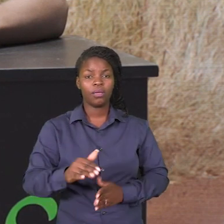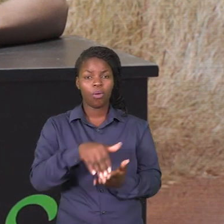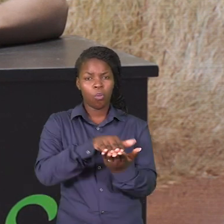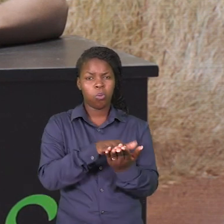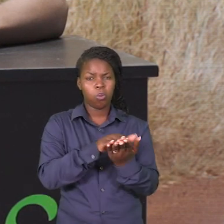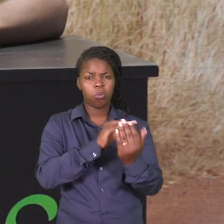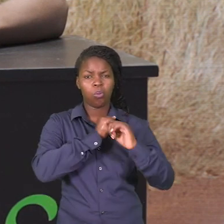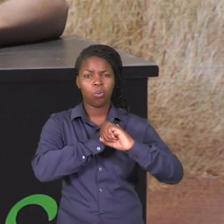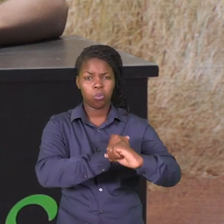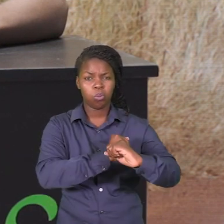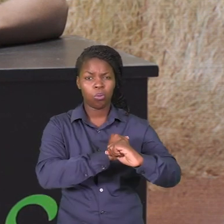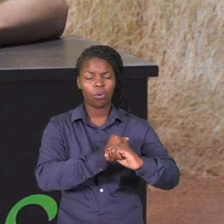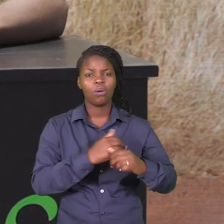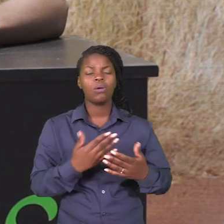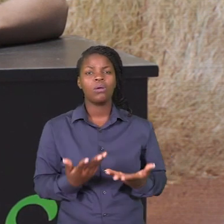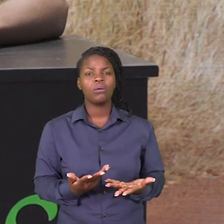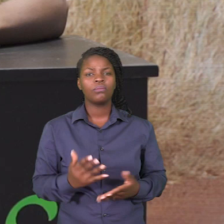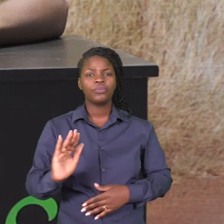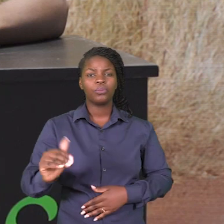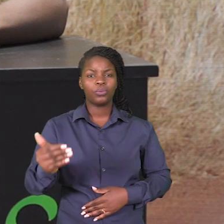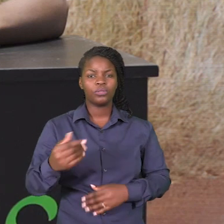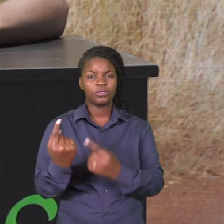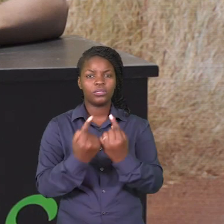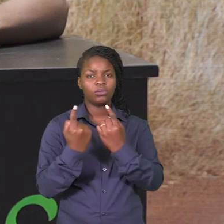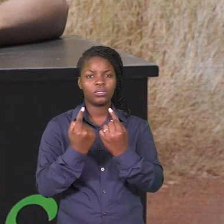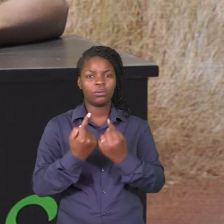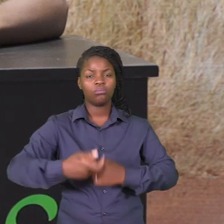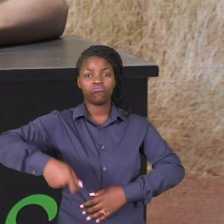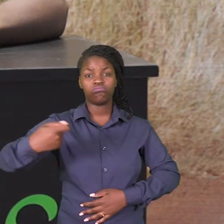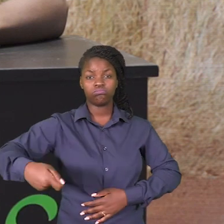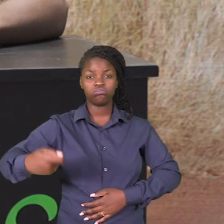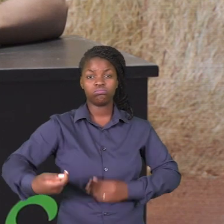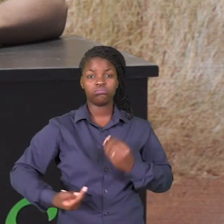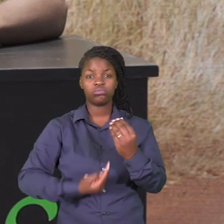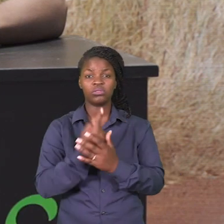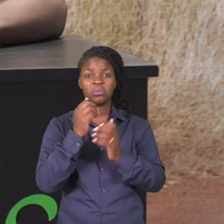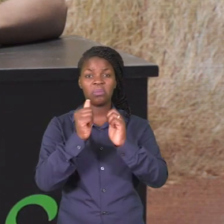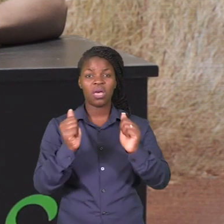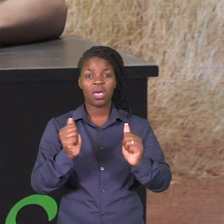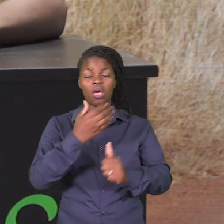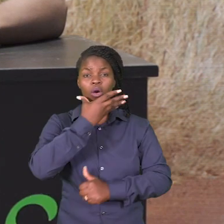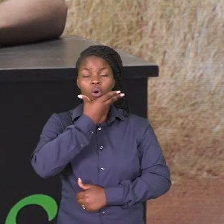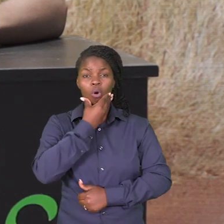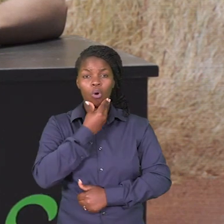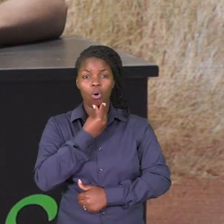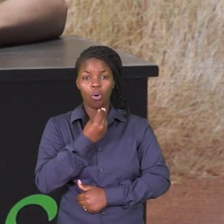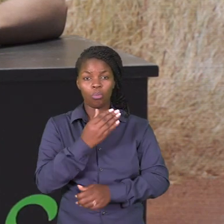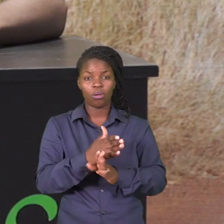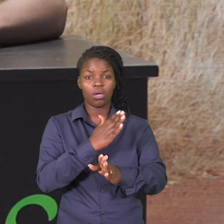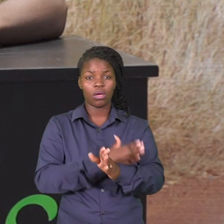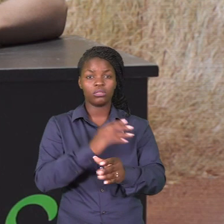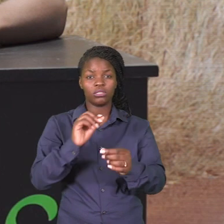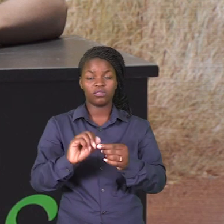abusada violada sexualmente e ter sido julgado o caso mas que aquele